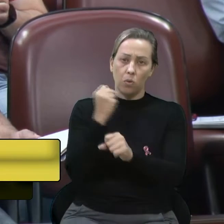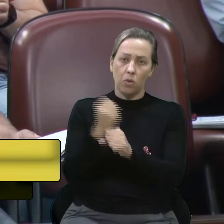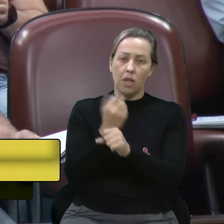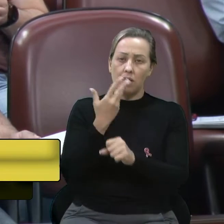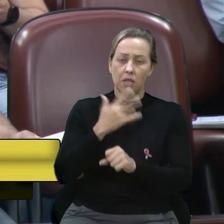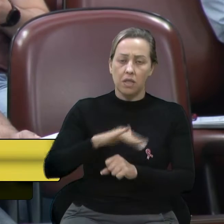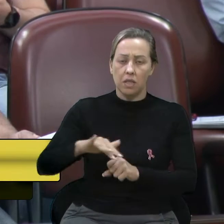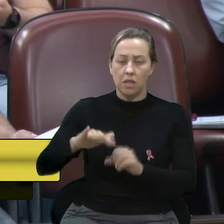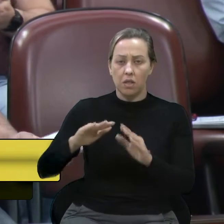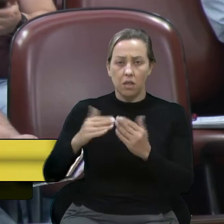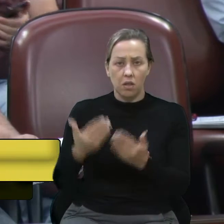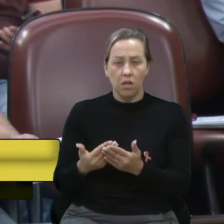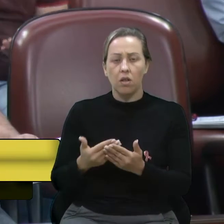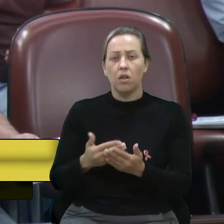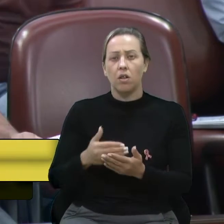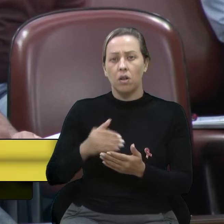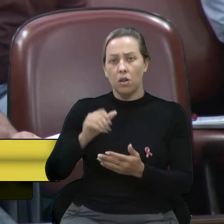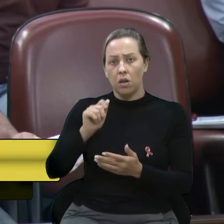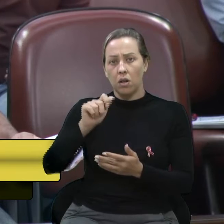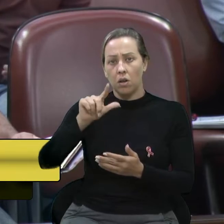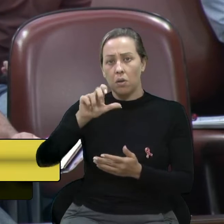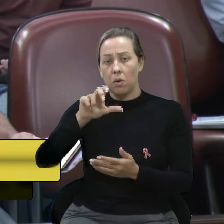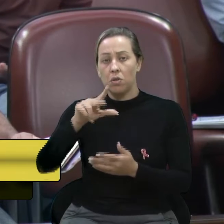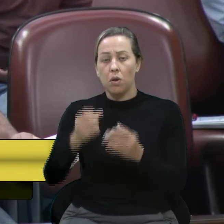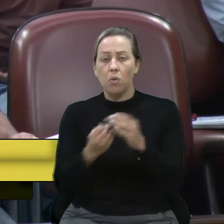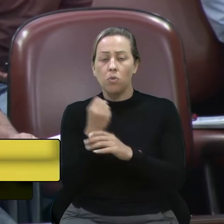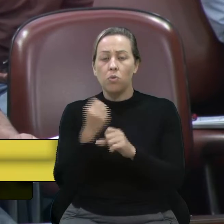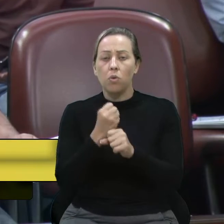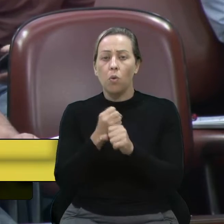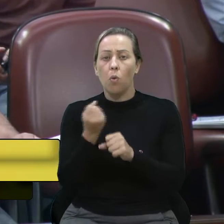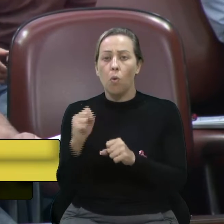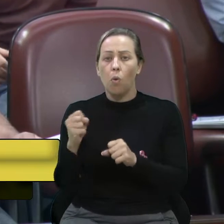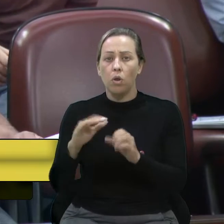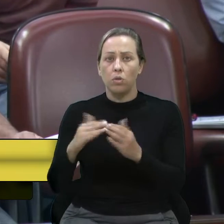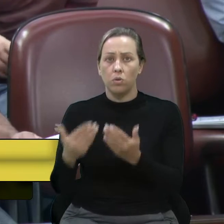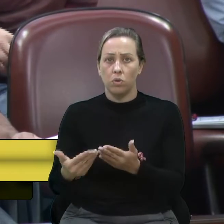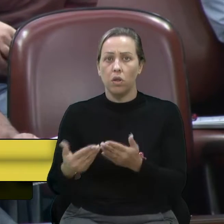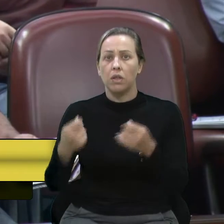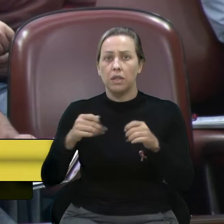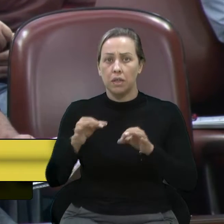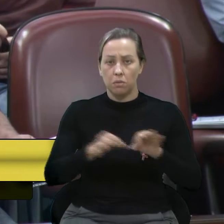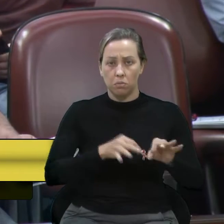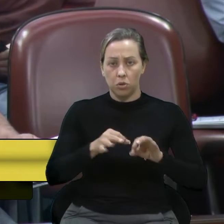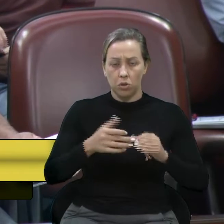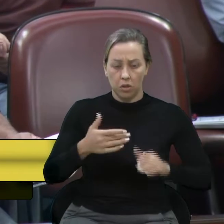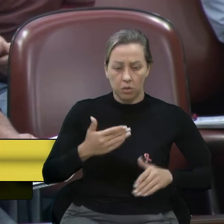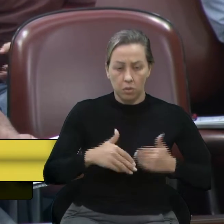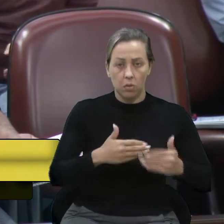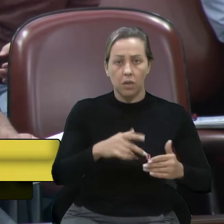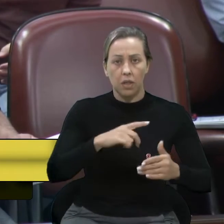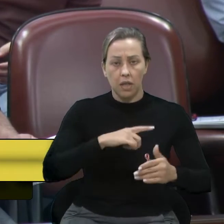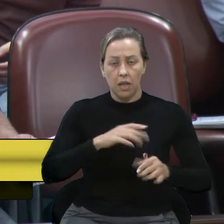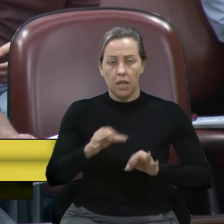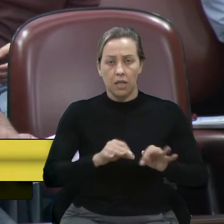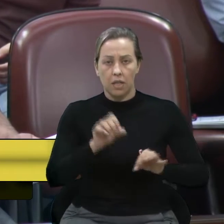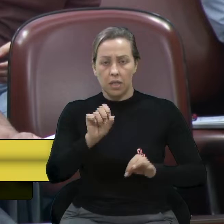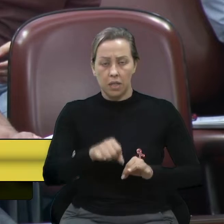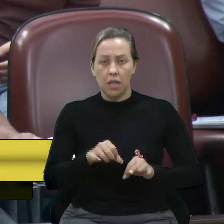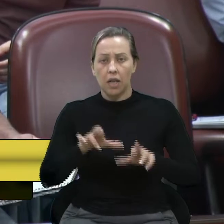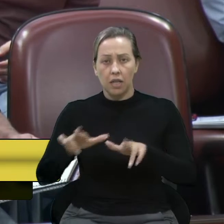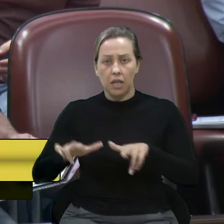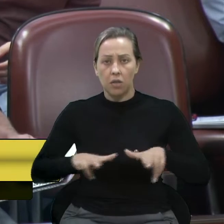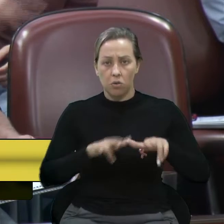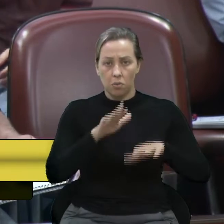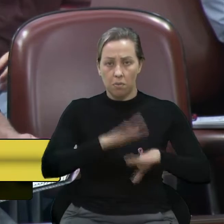infantis. O governo Alceu construiu 8 escolas infantis. Então, tem projetos em andamento? Tem. Nas regiões que